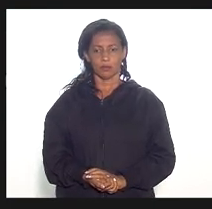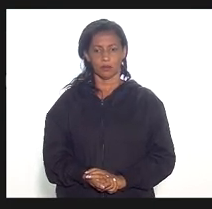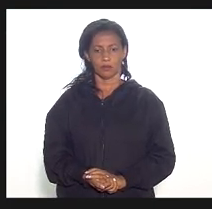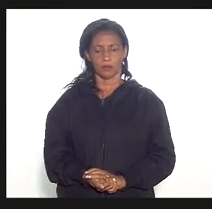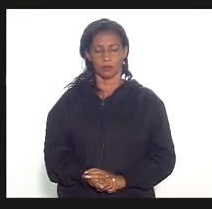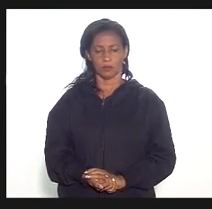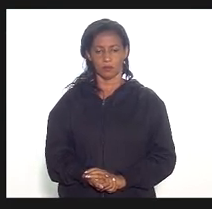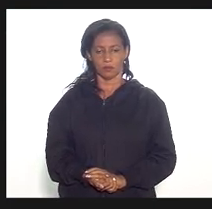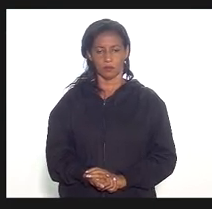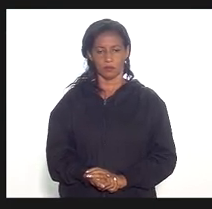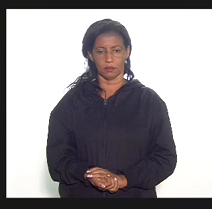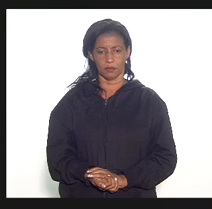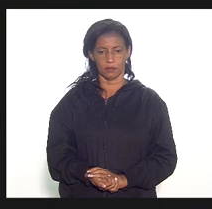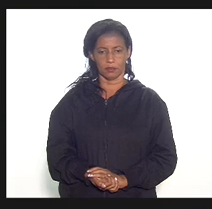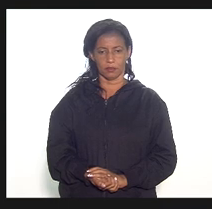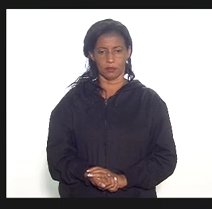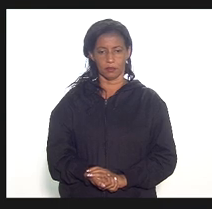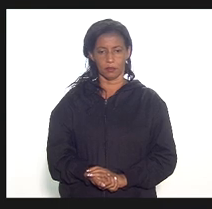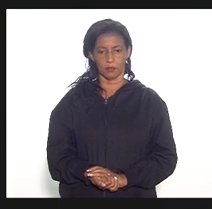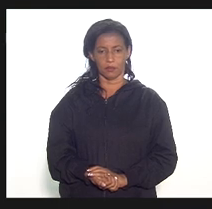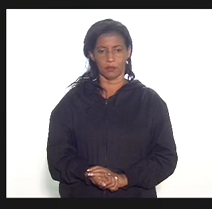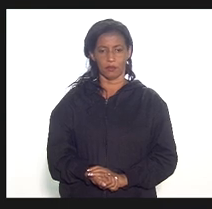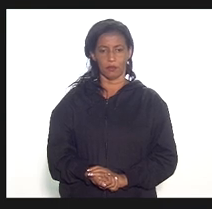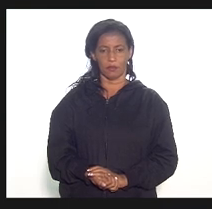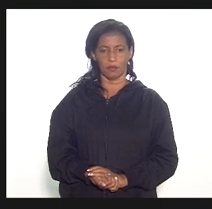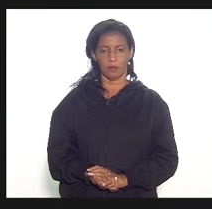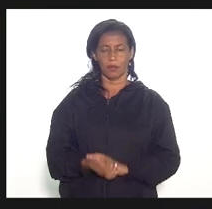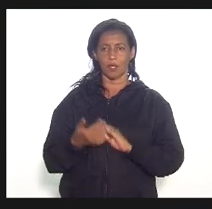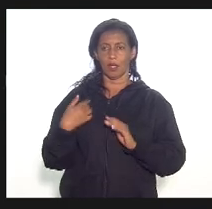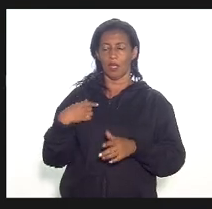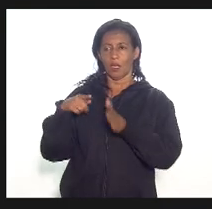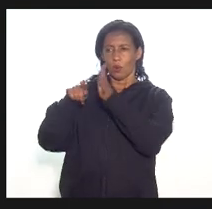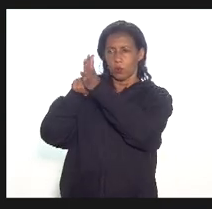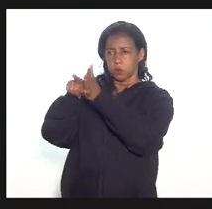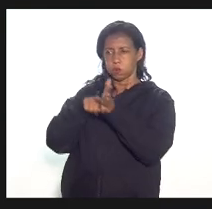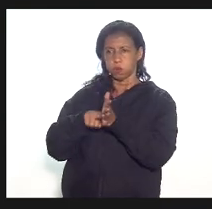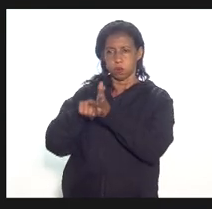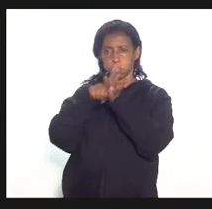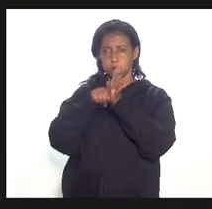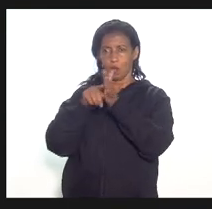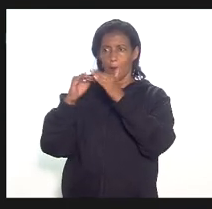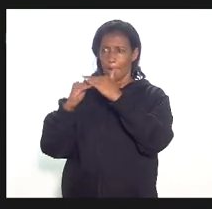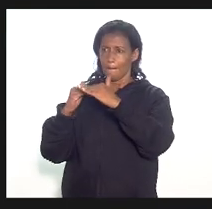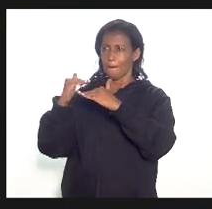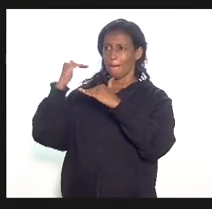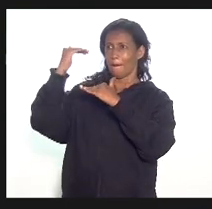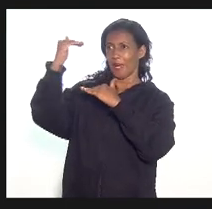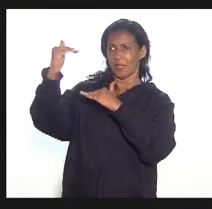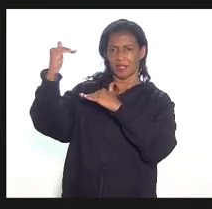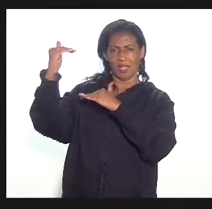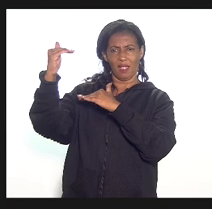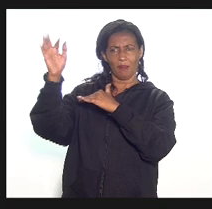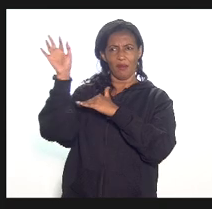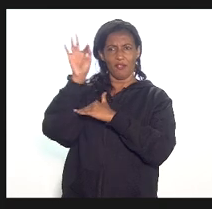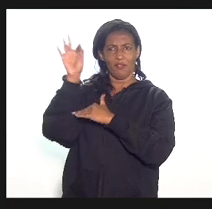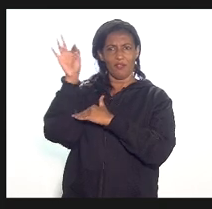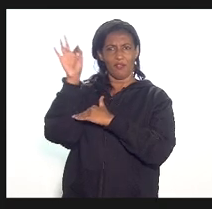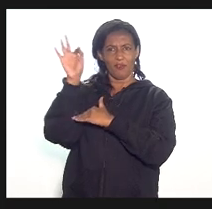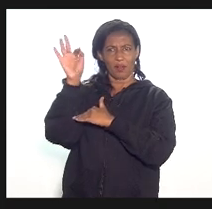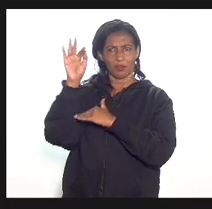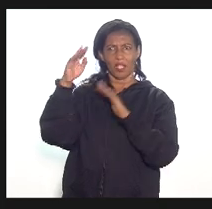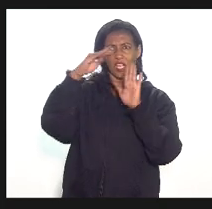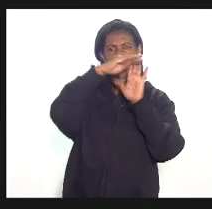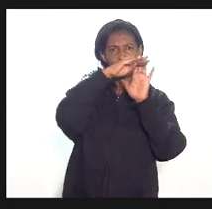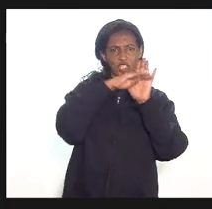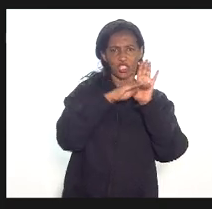bom a função de investigador passar para nível superior cadê a escala dos